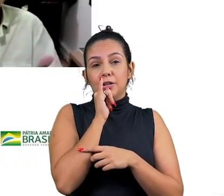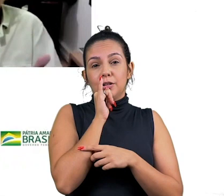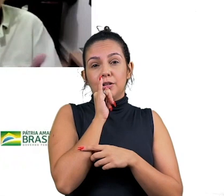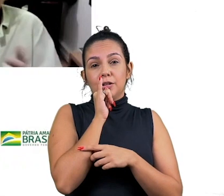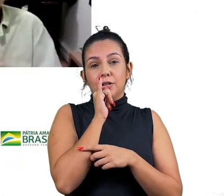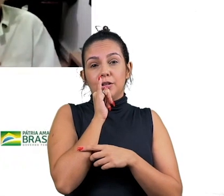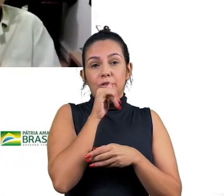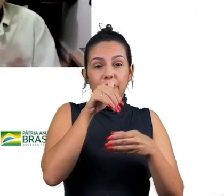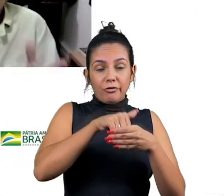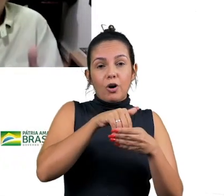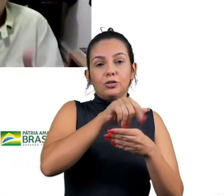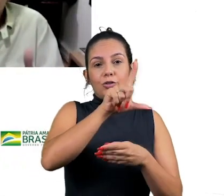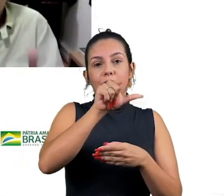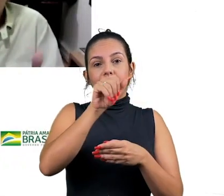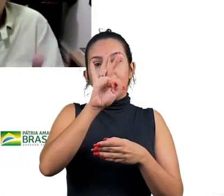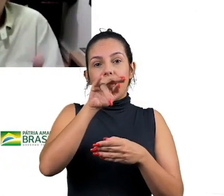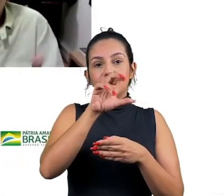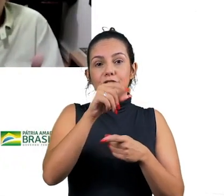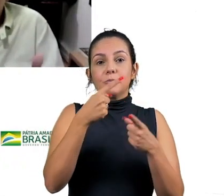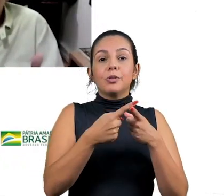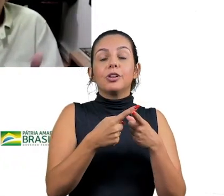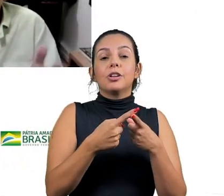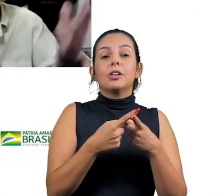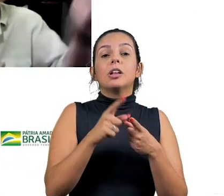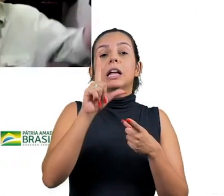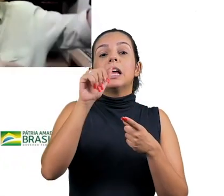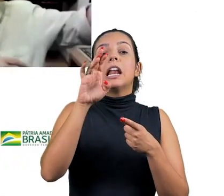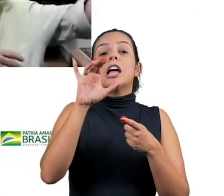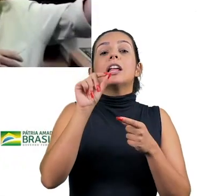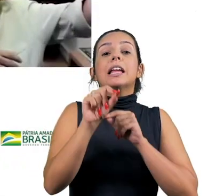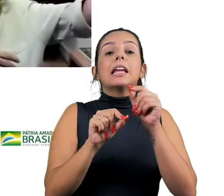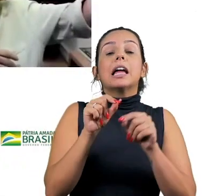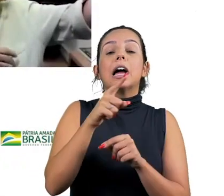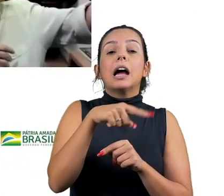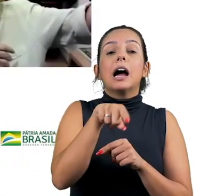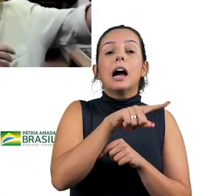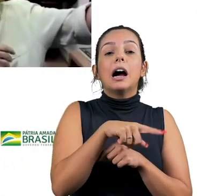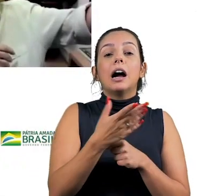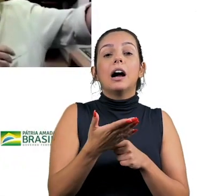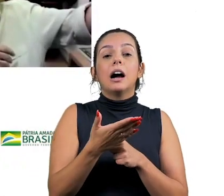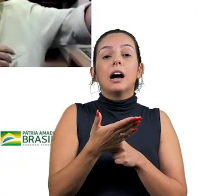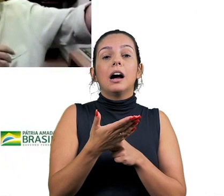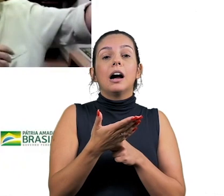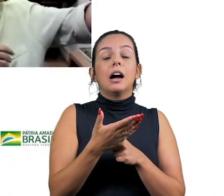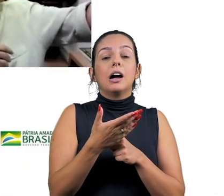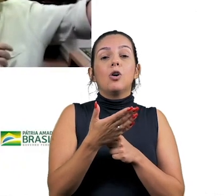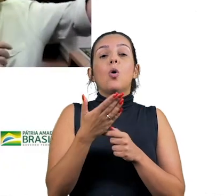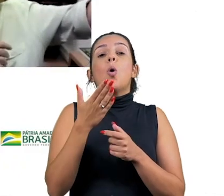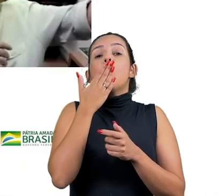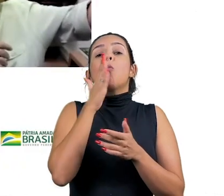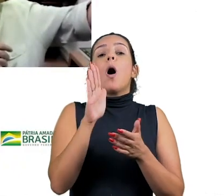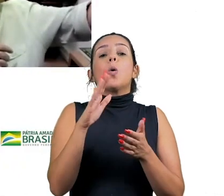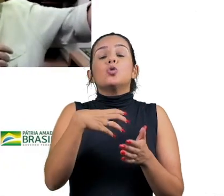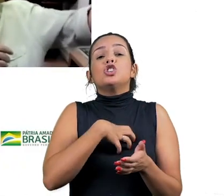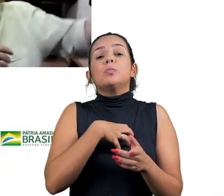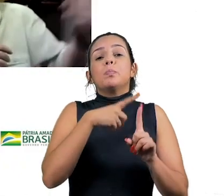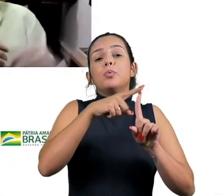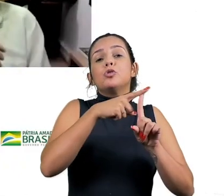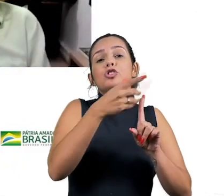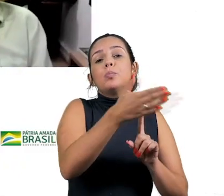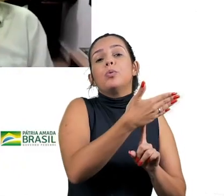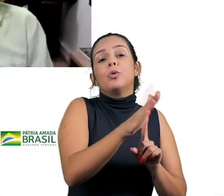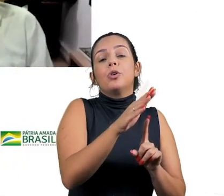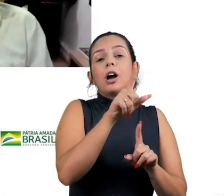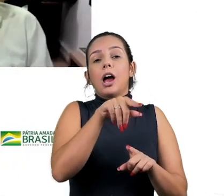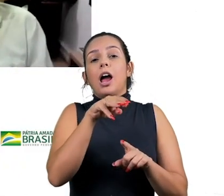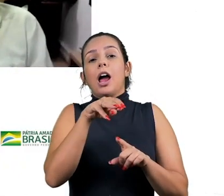exemplo, com o voto latino. Mas que latino? Os latinos da Califórnia são mexicanos,